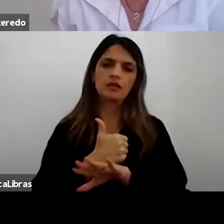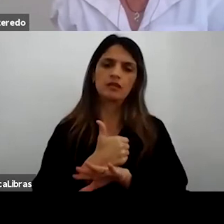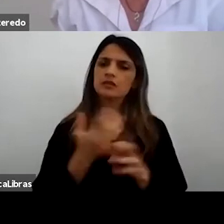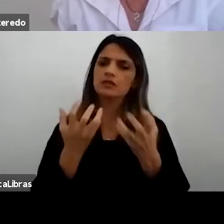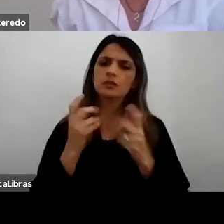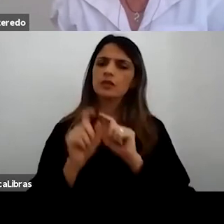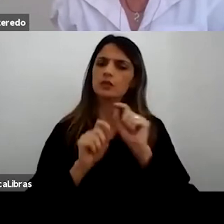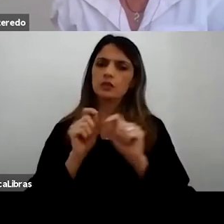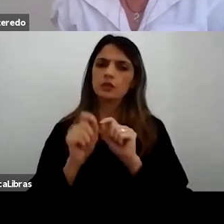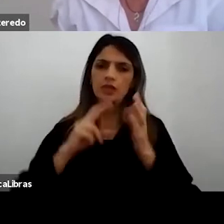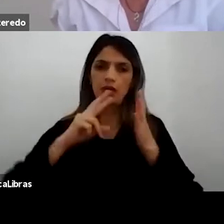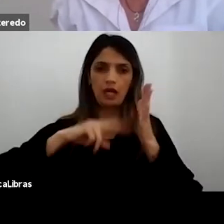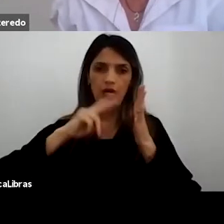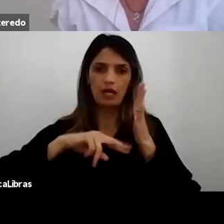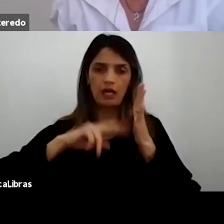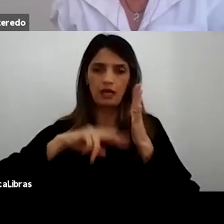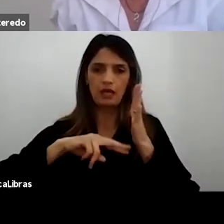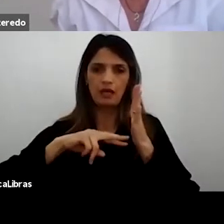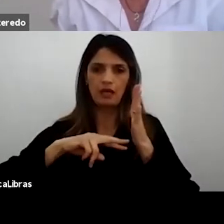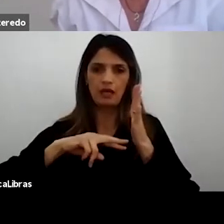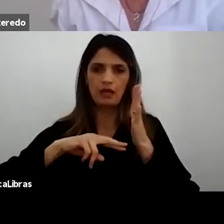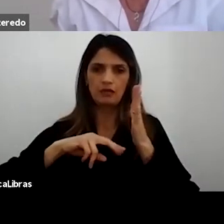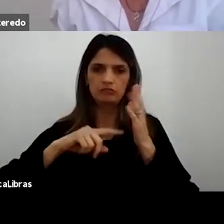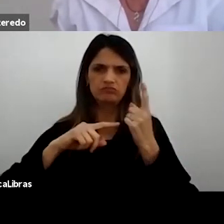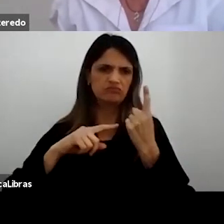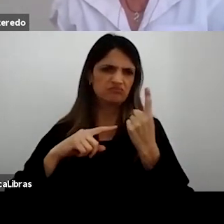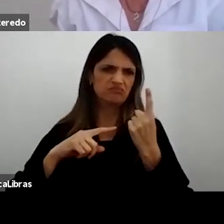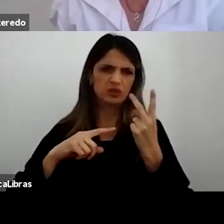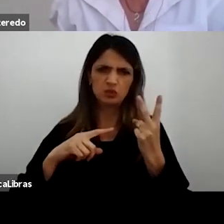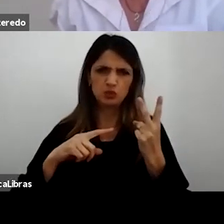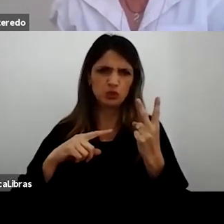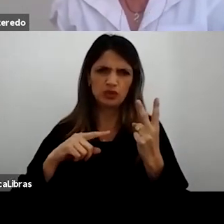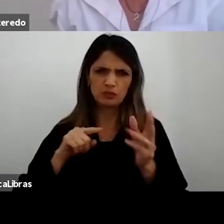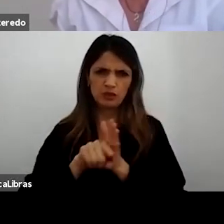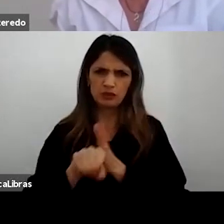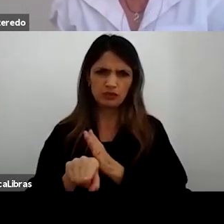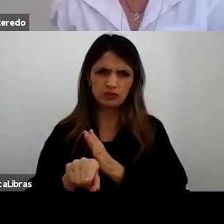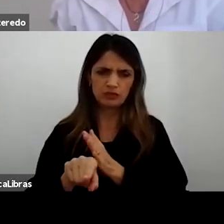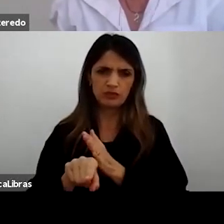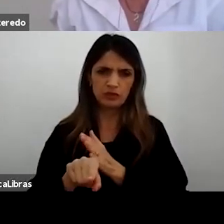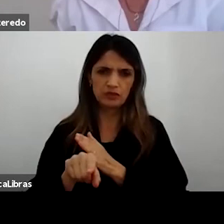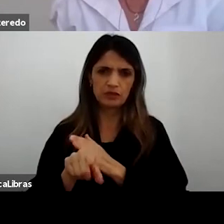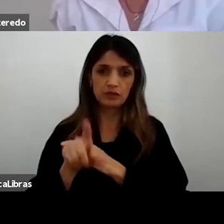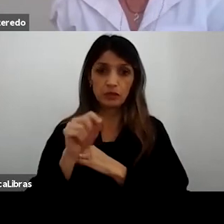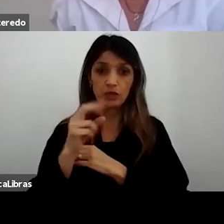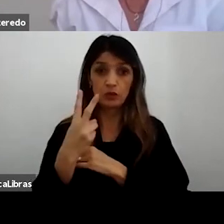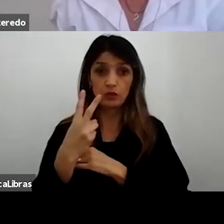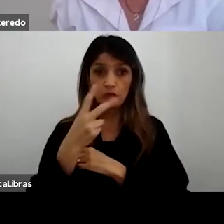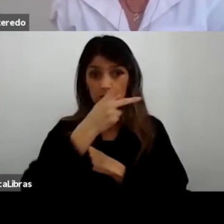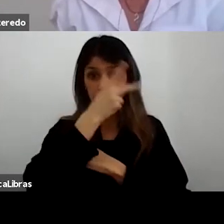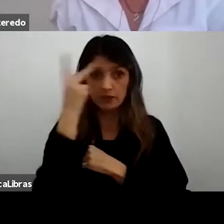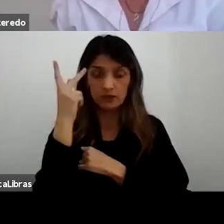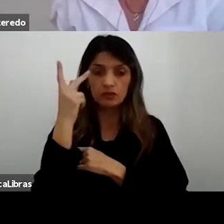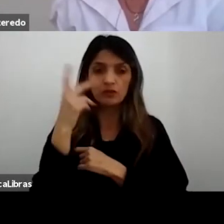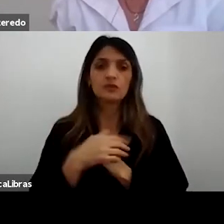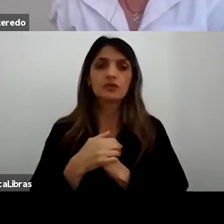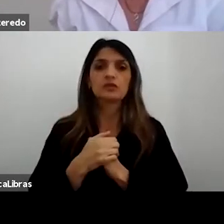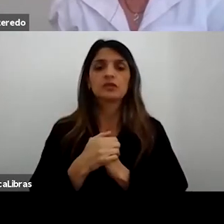ler pelo menos uma, ou se a gente tiver tempo, talvez eu possa ler 2 perguntas e escolher 2 pessoas para responder, em vez de a gente fazer uma